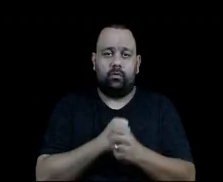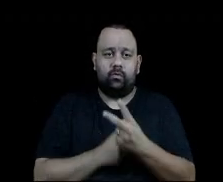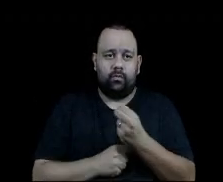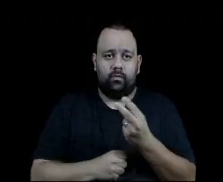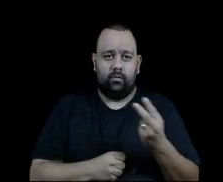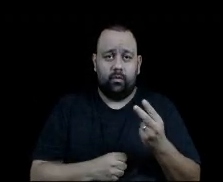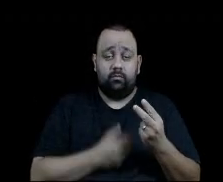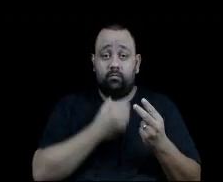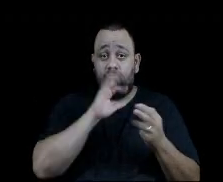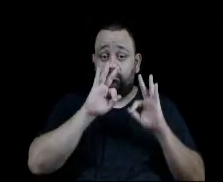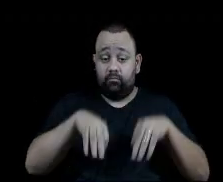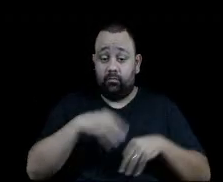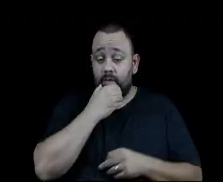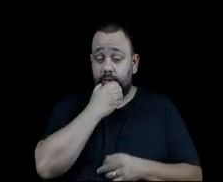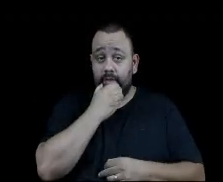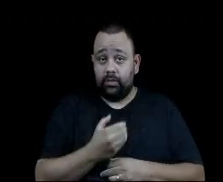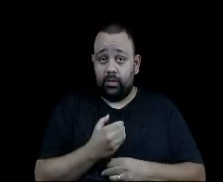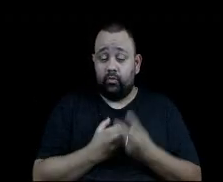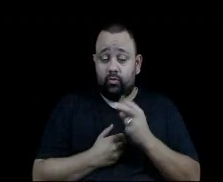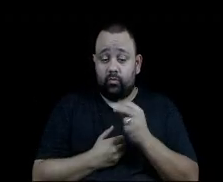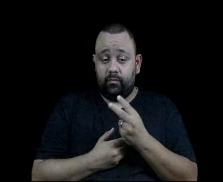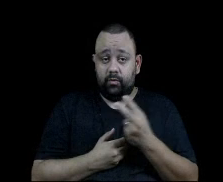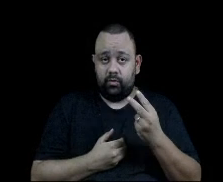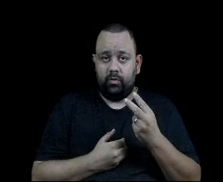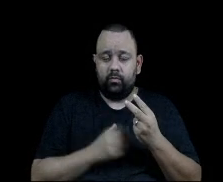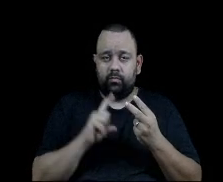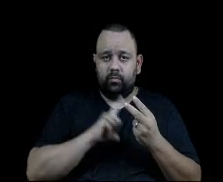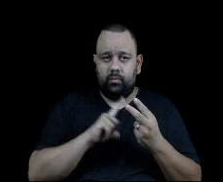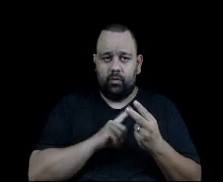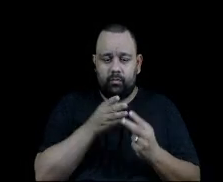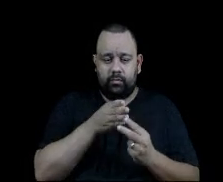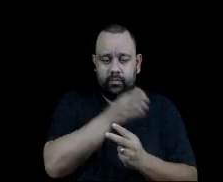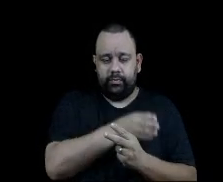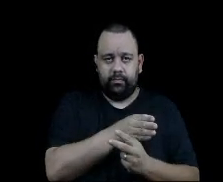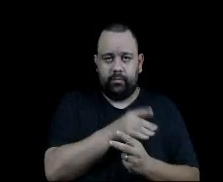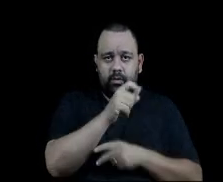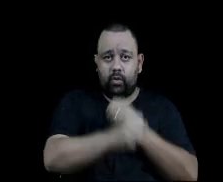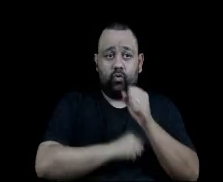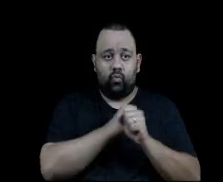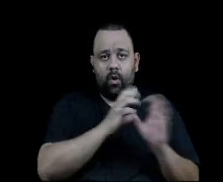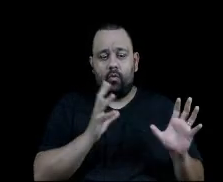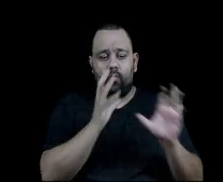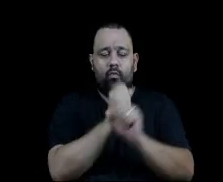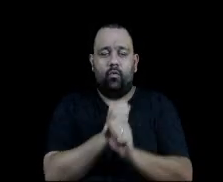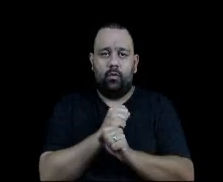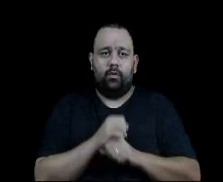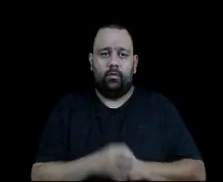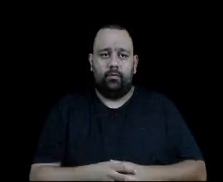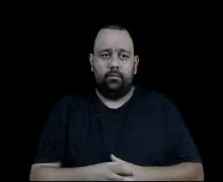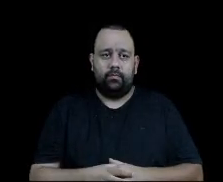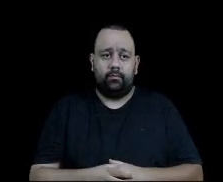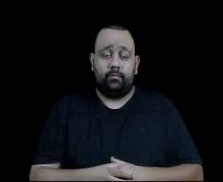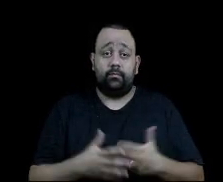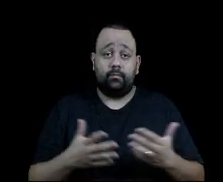como esse terceiro quadrimestre ele se encerra em dezembro, então a gente já aproveita para fazer terceiro quadrimestre e anual.